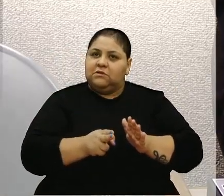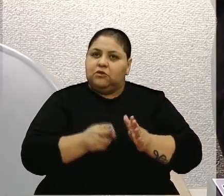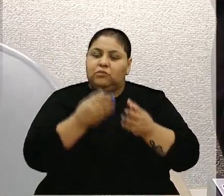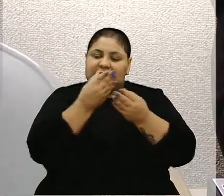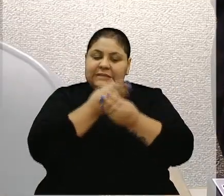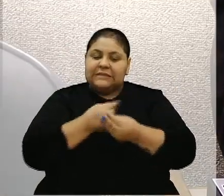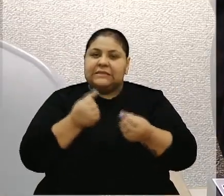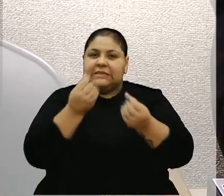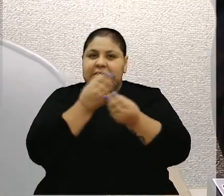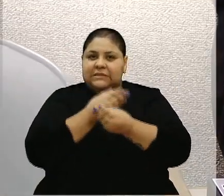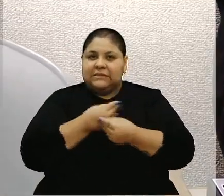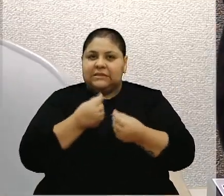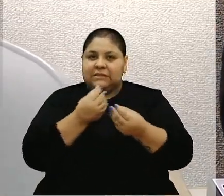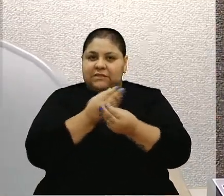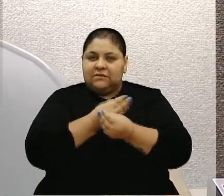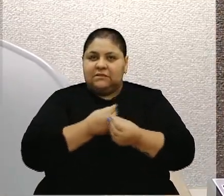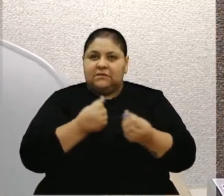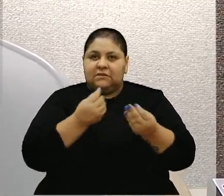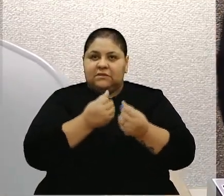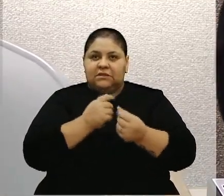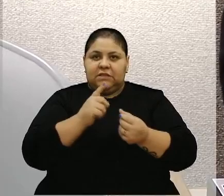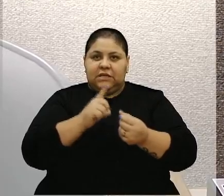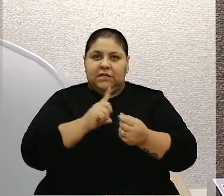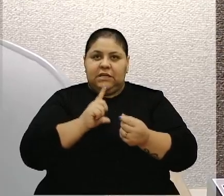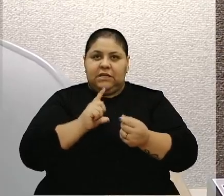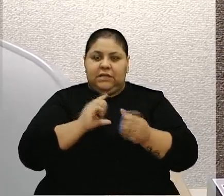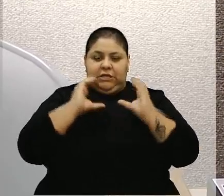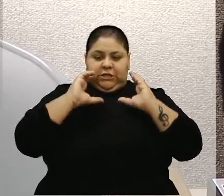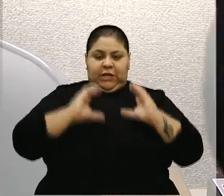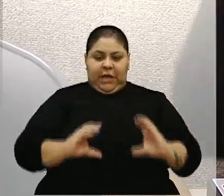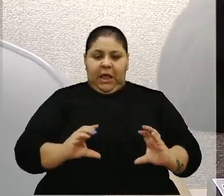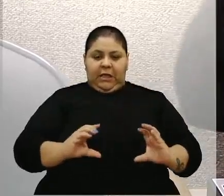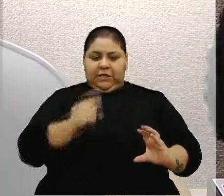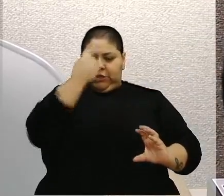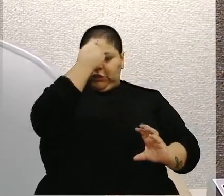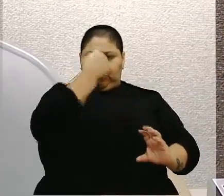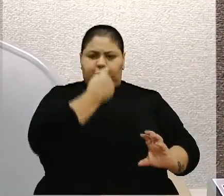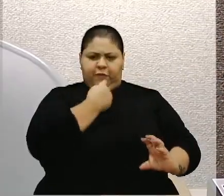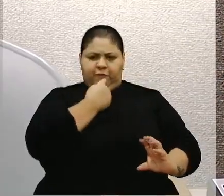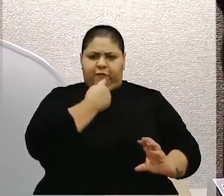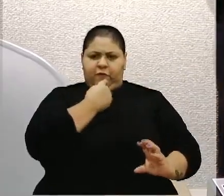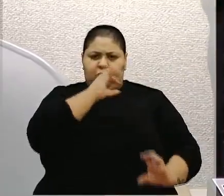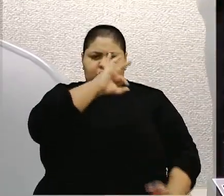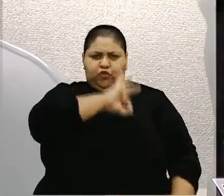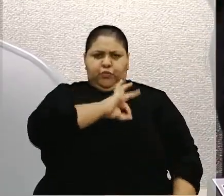sensibilidade, apesar de ter essa postura de policial aí, de prende